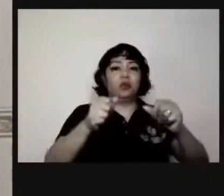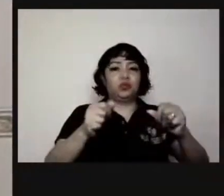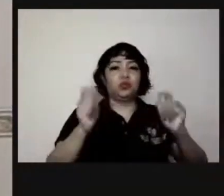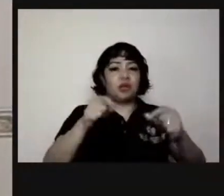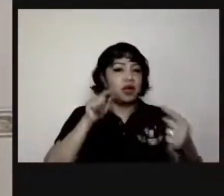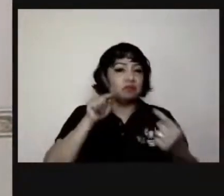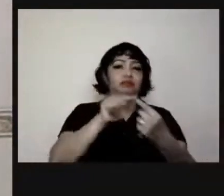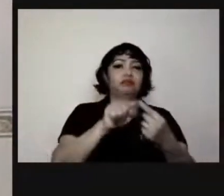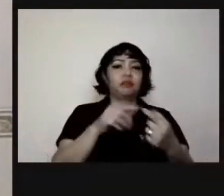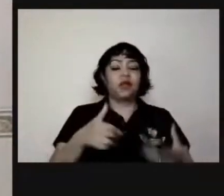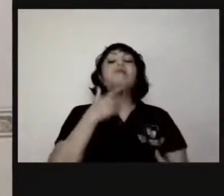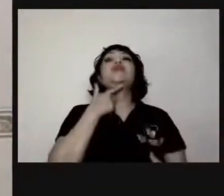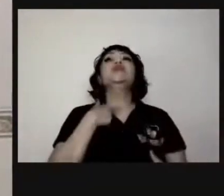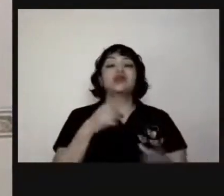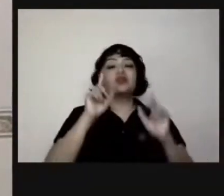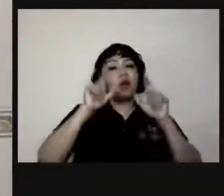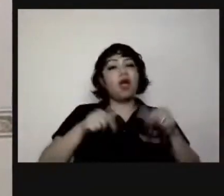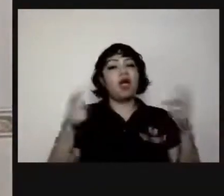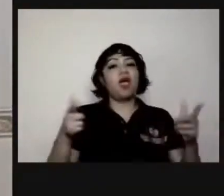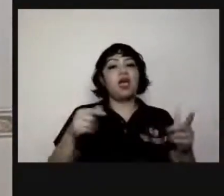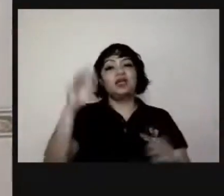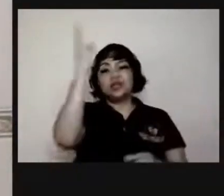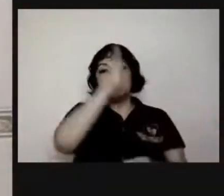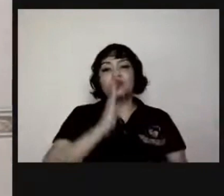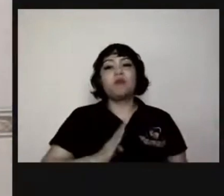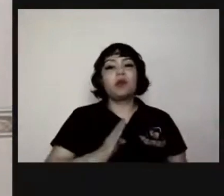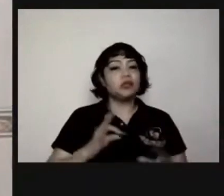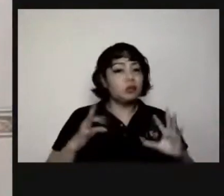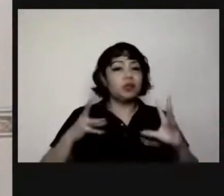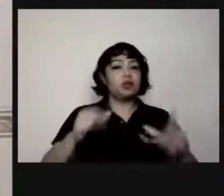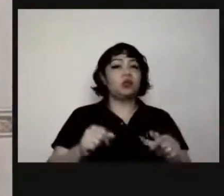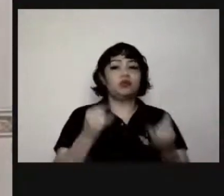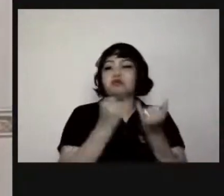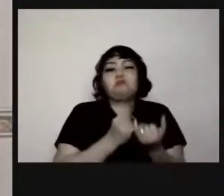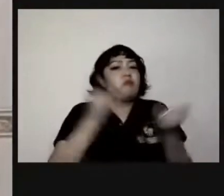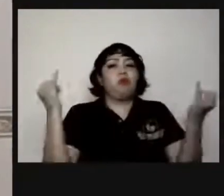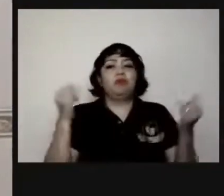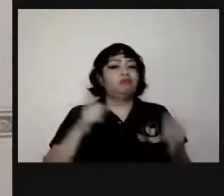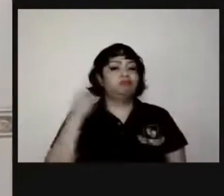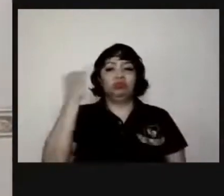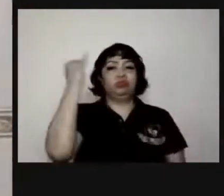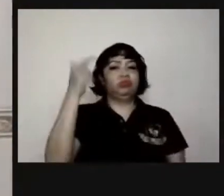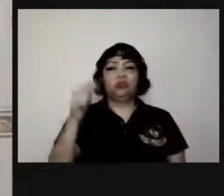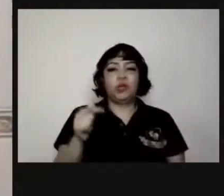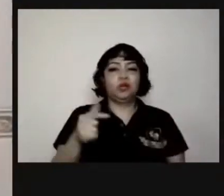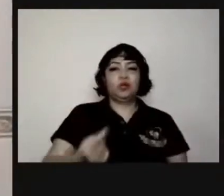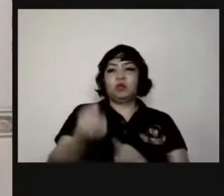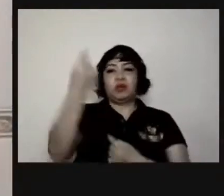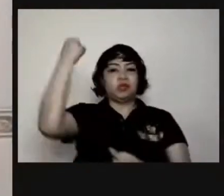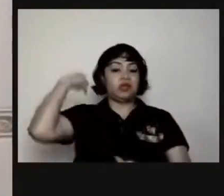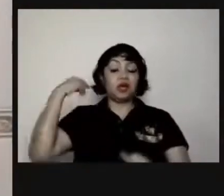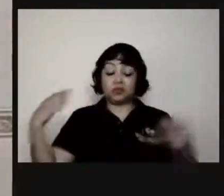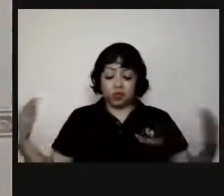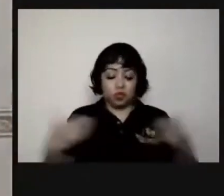seja. Que seja um país de todos, independente do passado. Que seja um país com todos focados em um